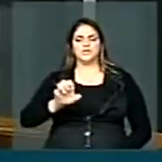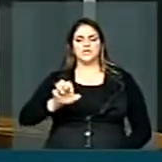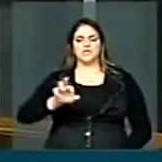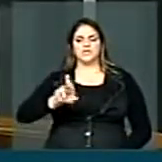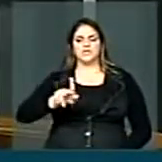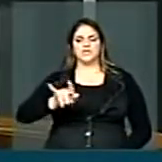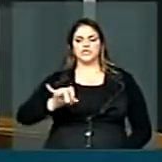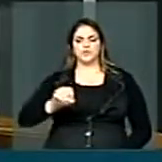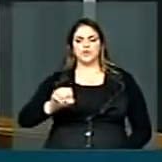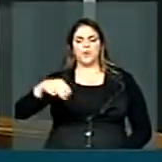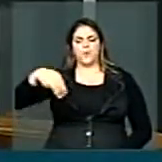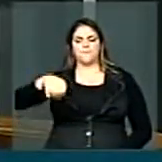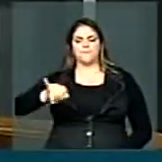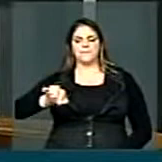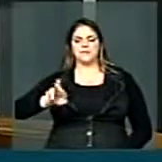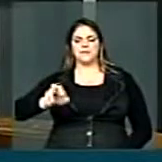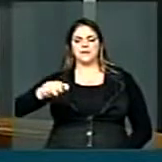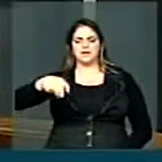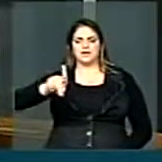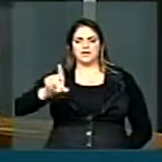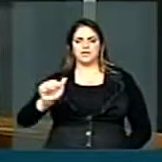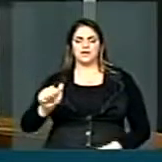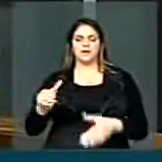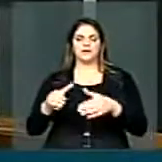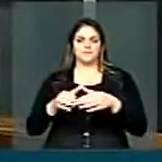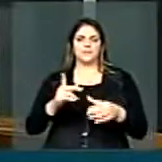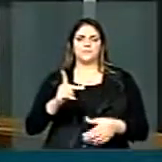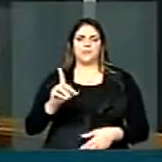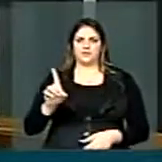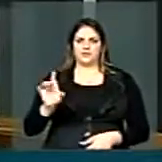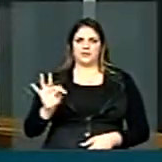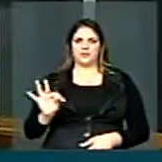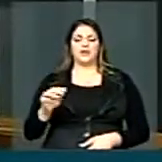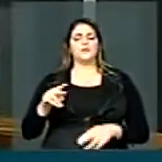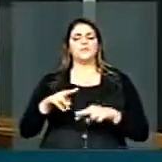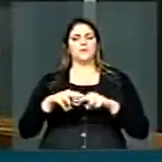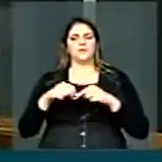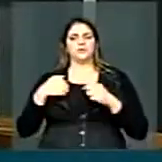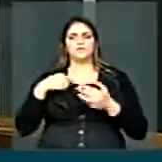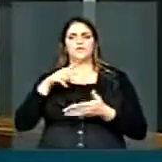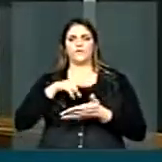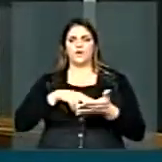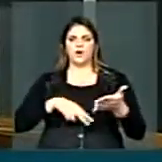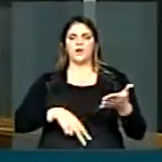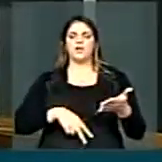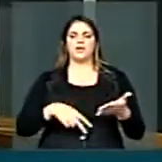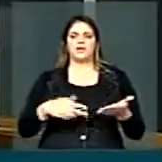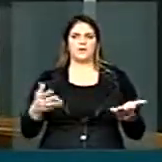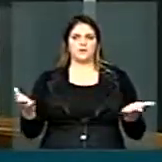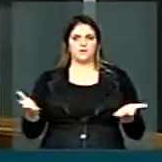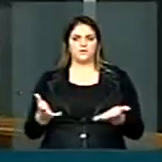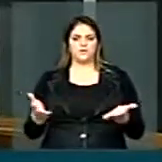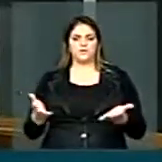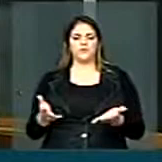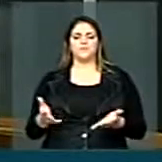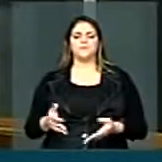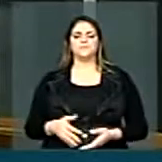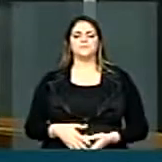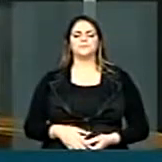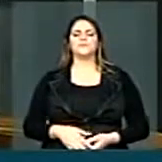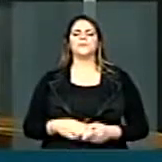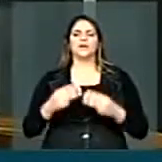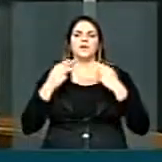Miranda, que era afiliado no meu partido, o PDT, e vou ler, portanto, da tribuna da casa,